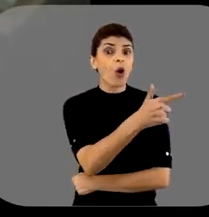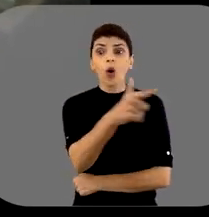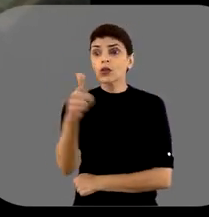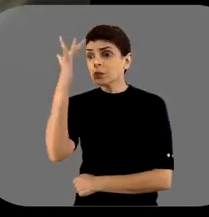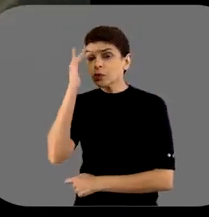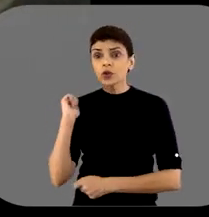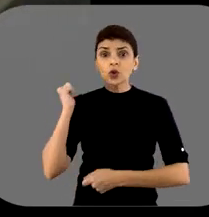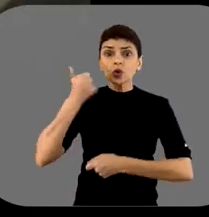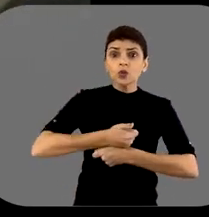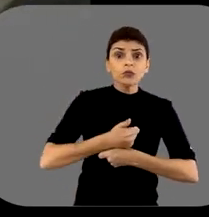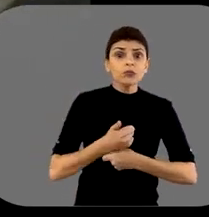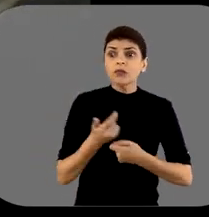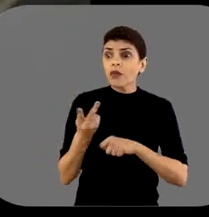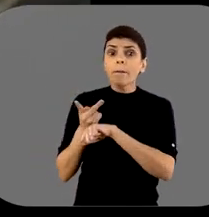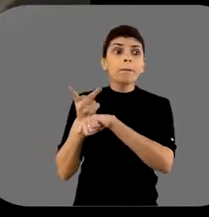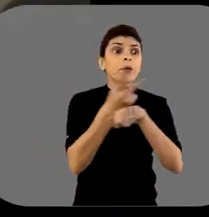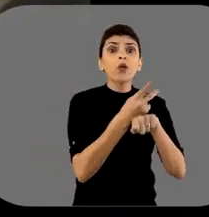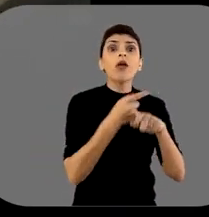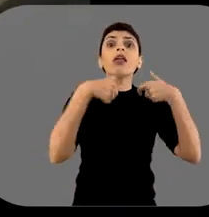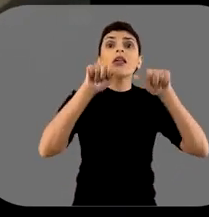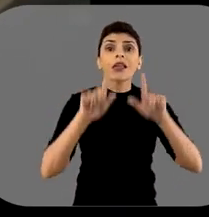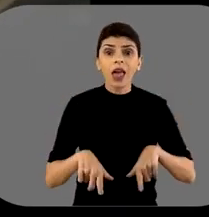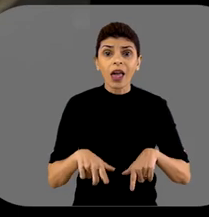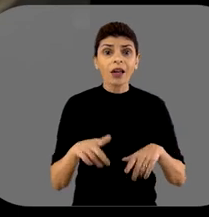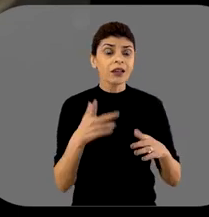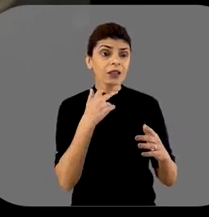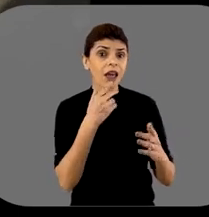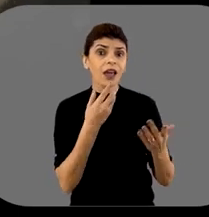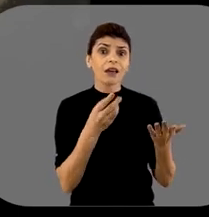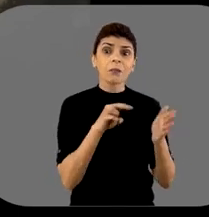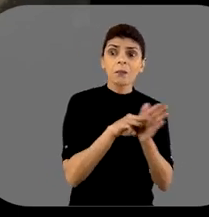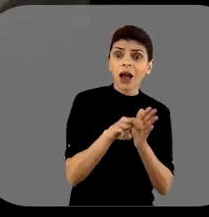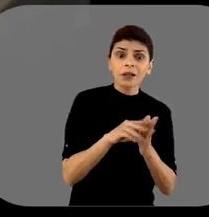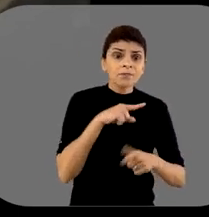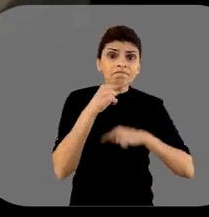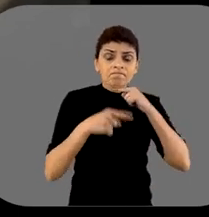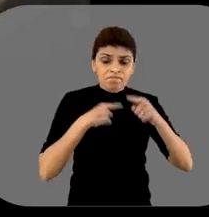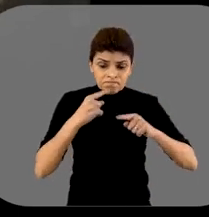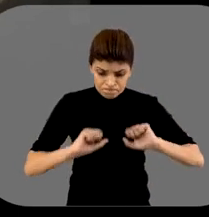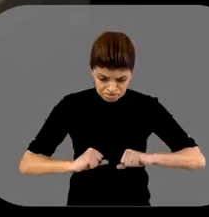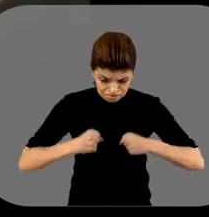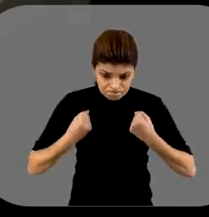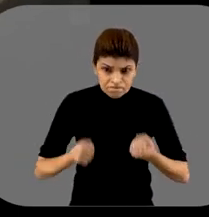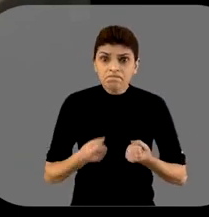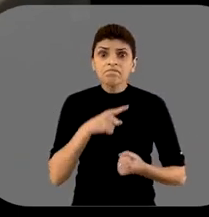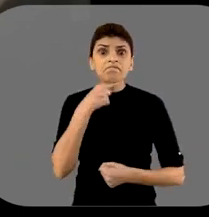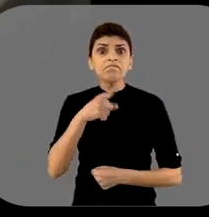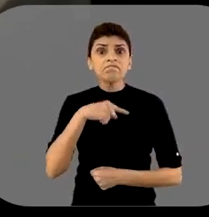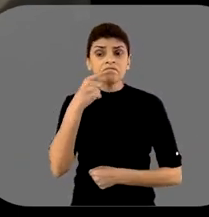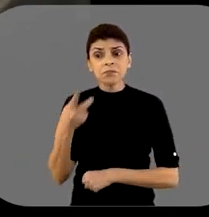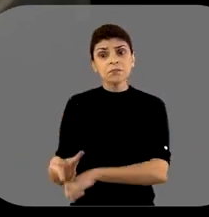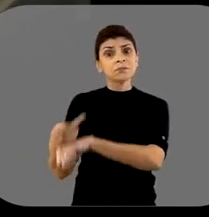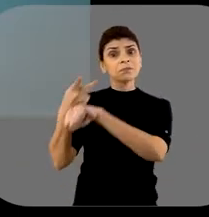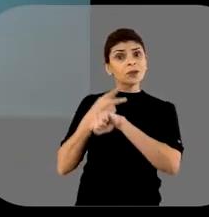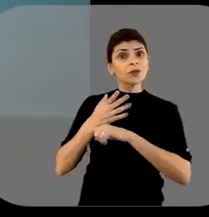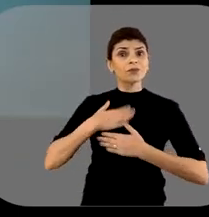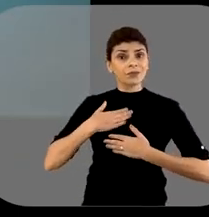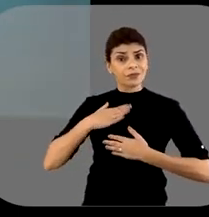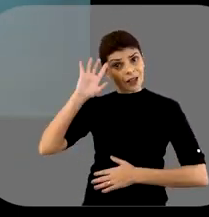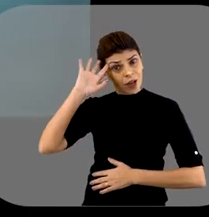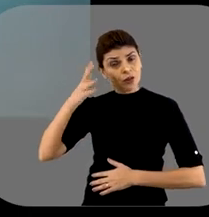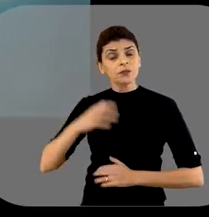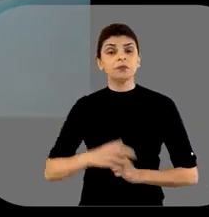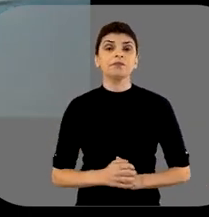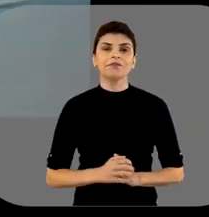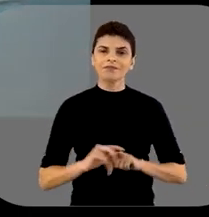mais outra pessoa para quem recorrer. Se ela usa todos os métodos dela e não consegue resolver o que ela tem que resolver, ela vem para você. Eu acho